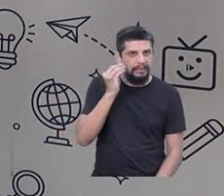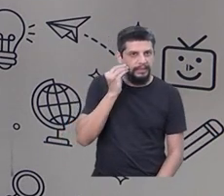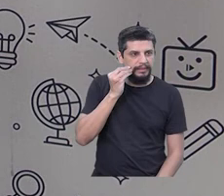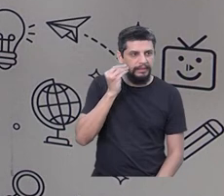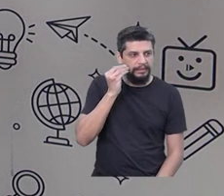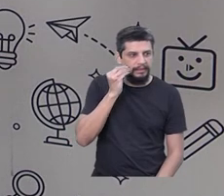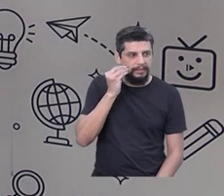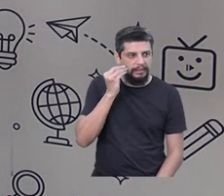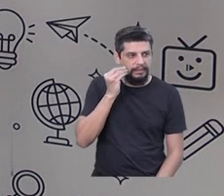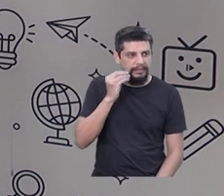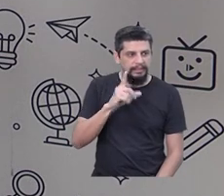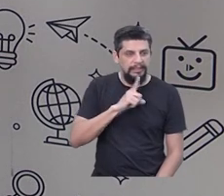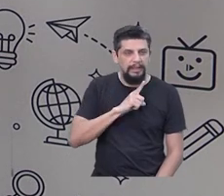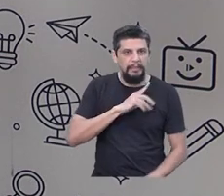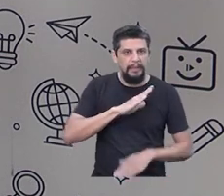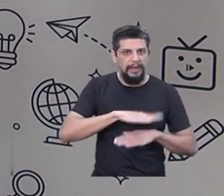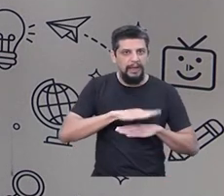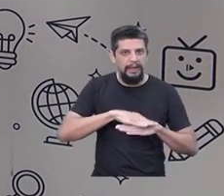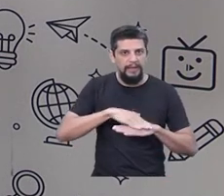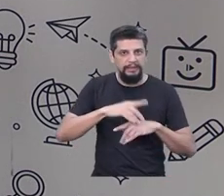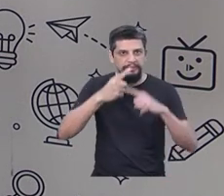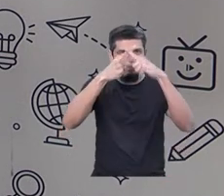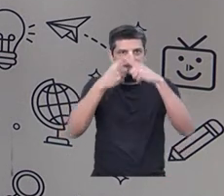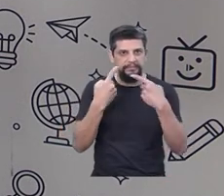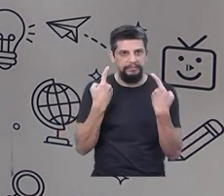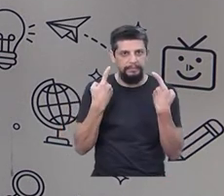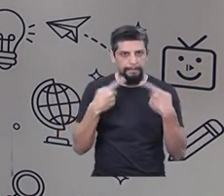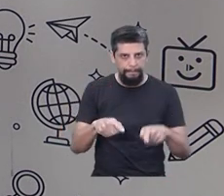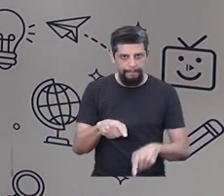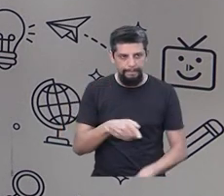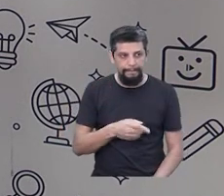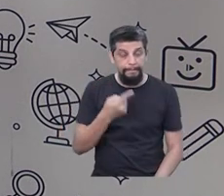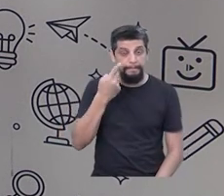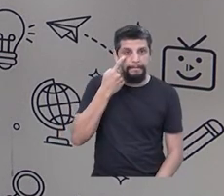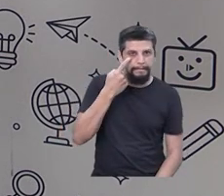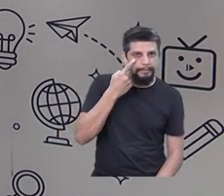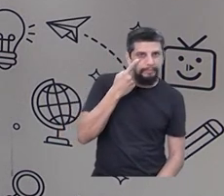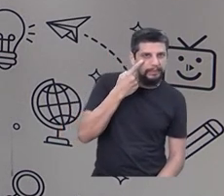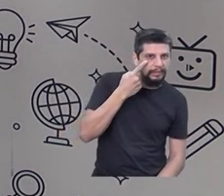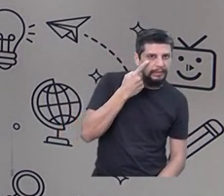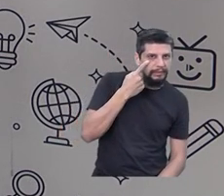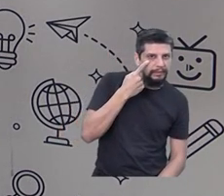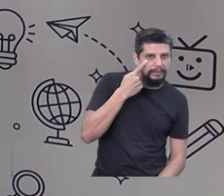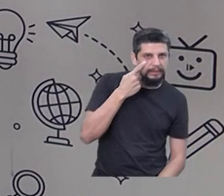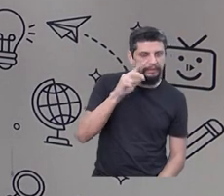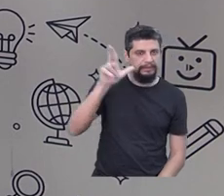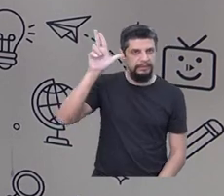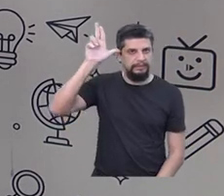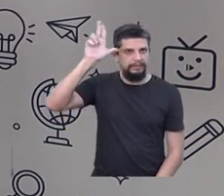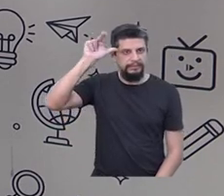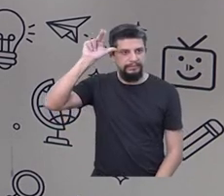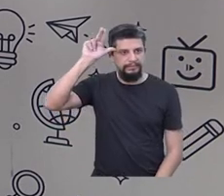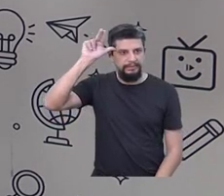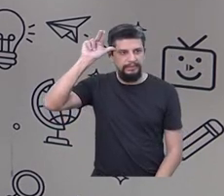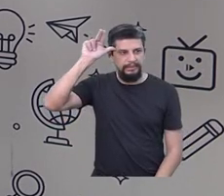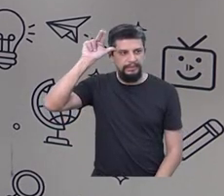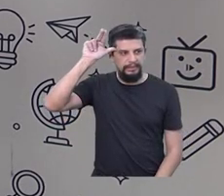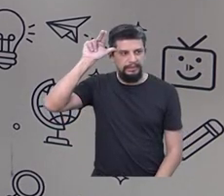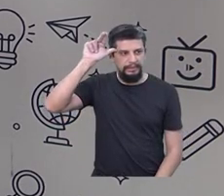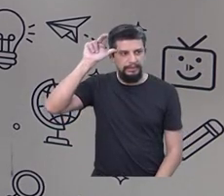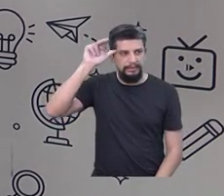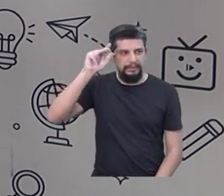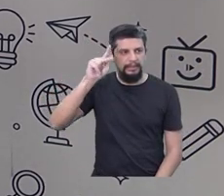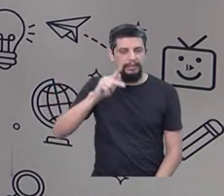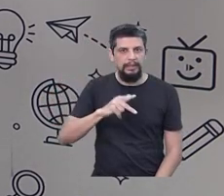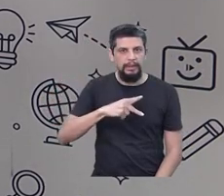mesmo? Temos ainda muitos desafios. Olha só, é o cavalo, então veio